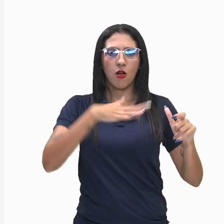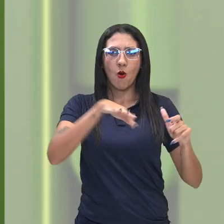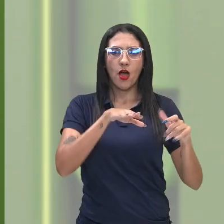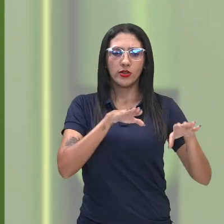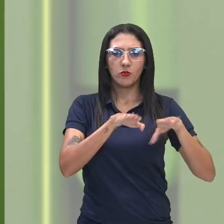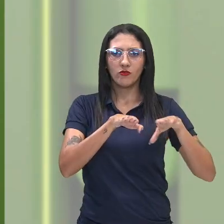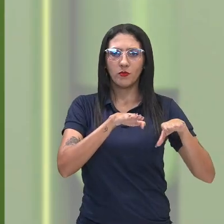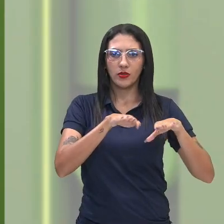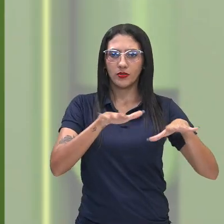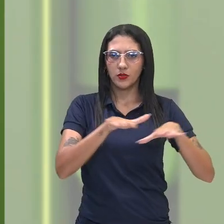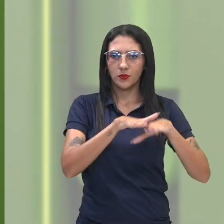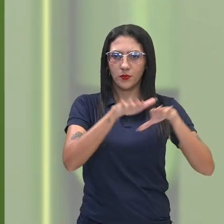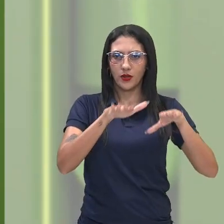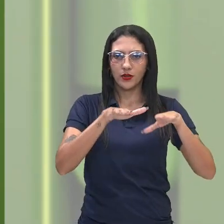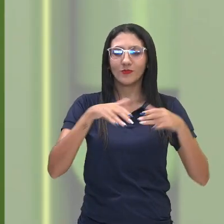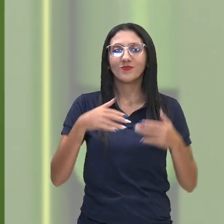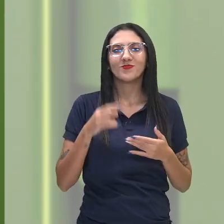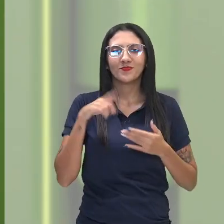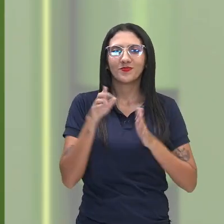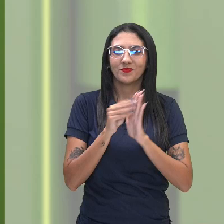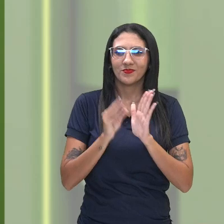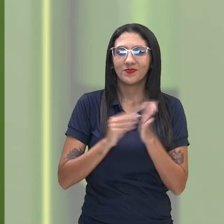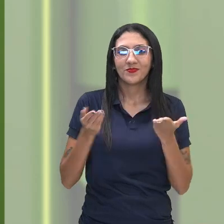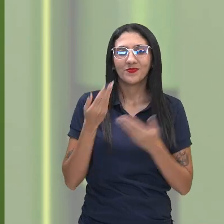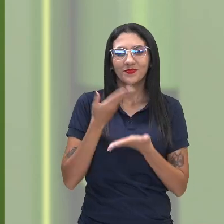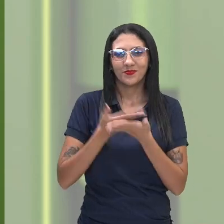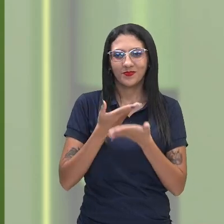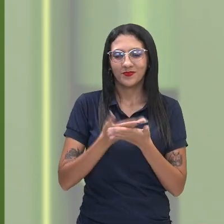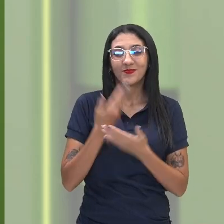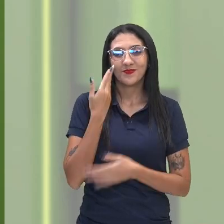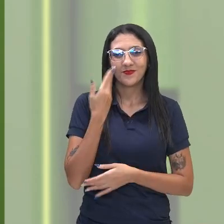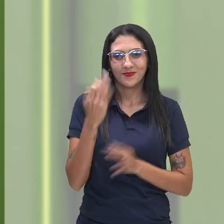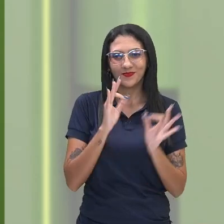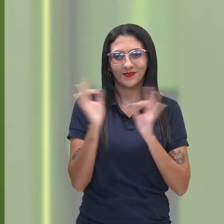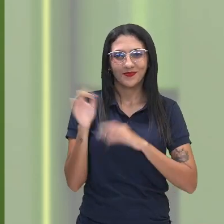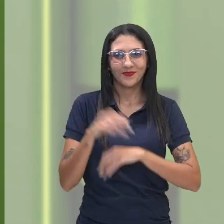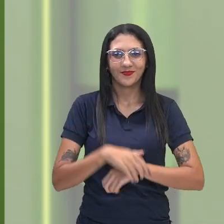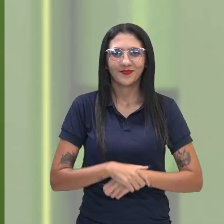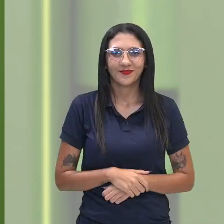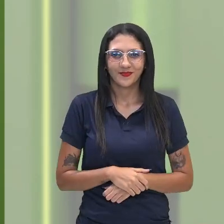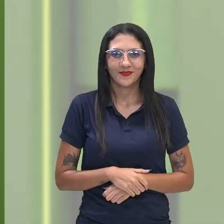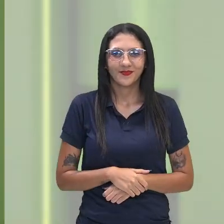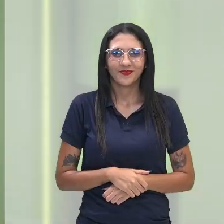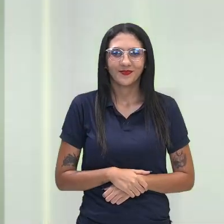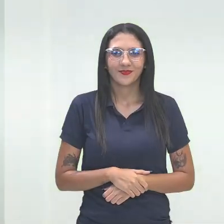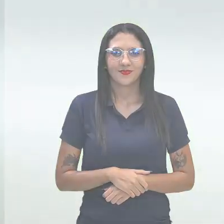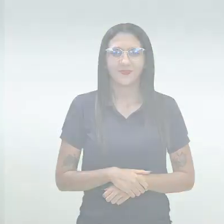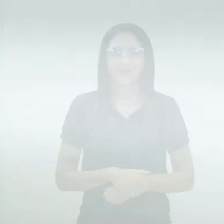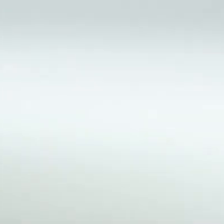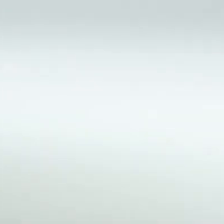convergência. Então esses aí são os conteúdos que nós vamos estudar na nossa aula. Fiquem ligados, a nossa aula começa agora.